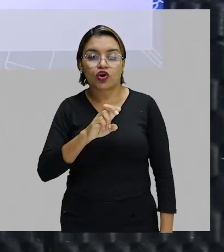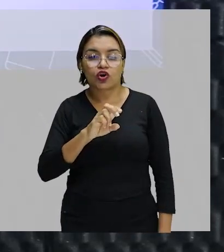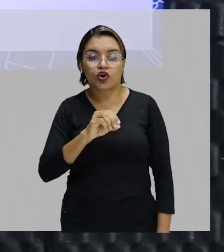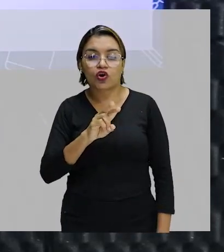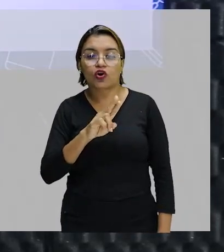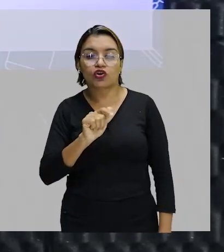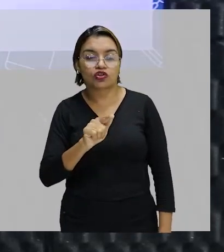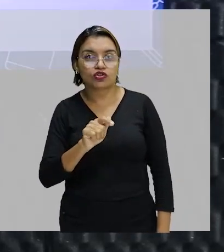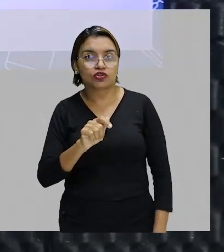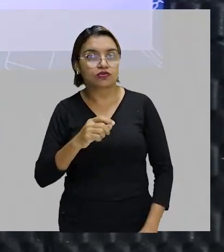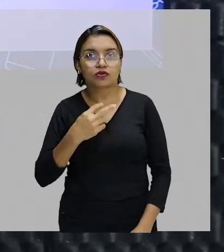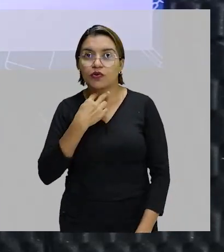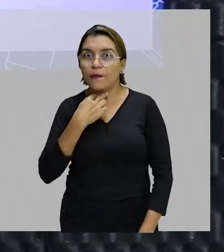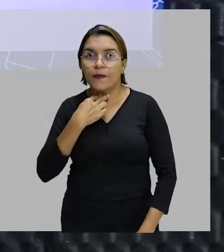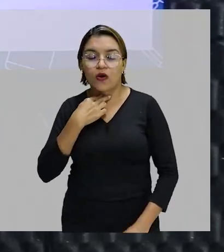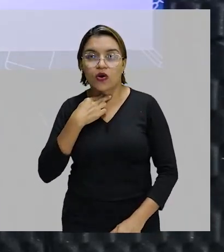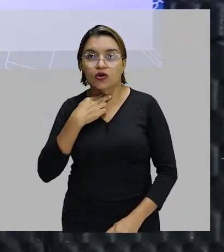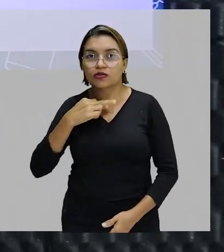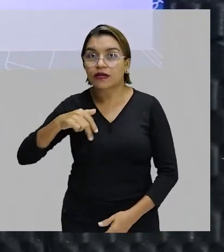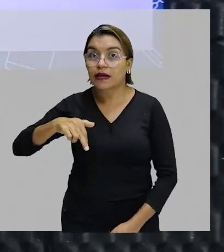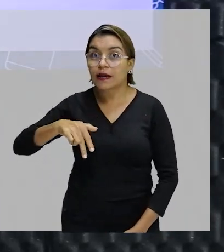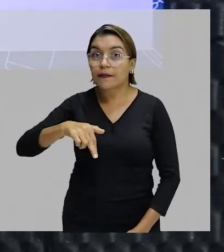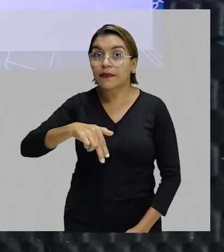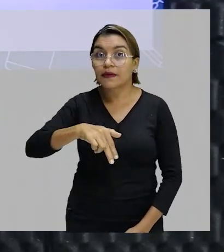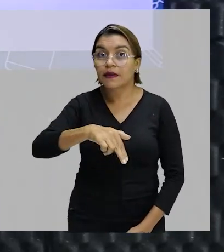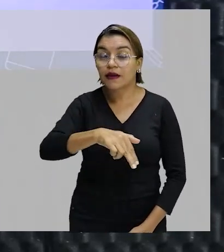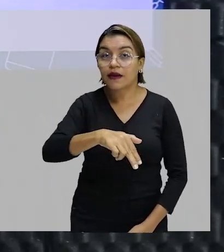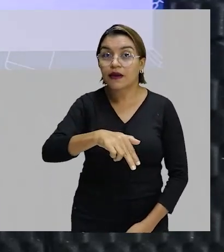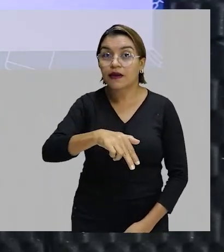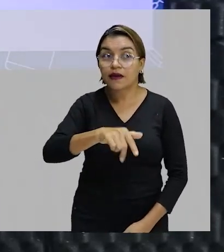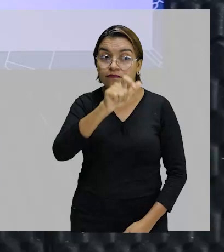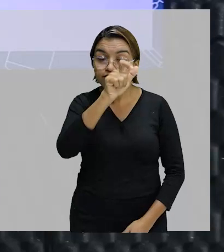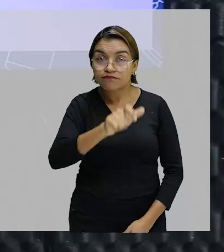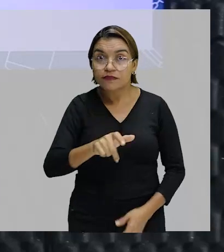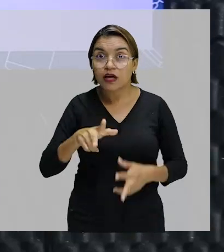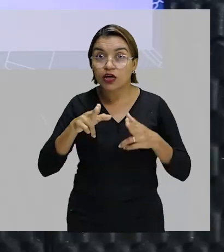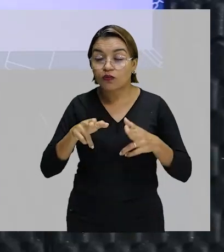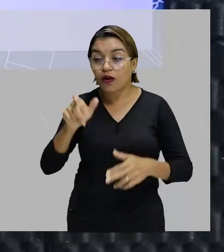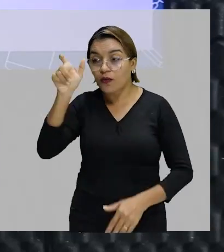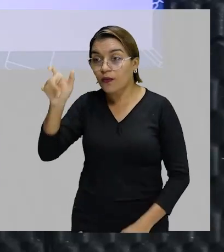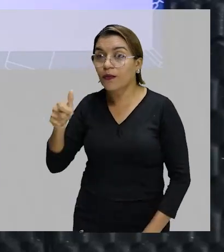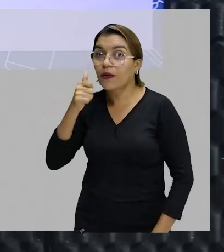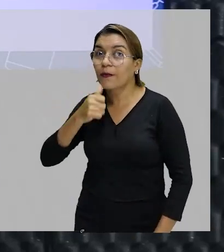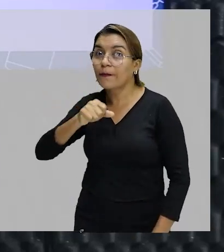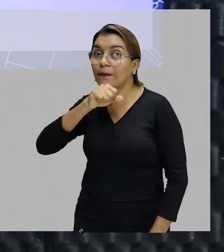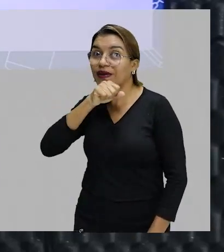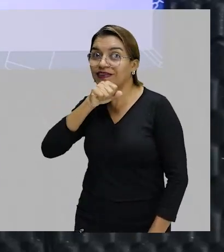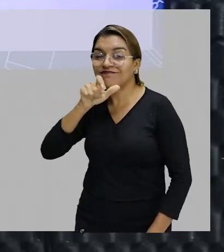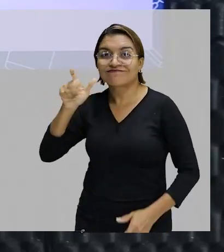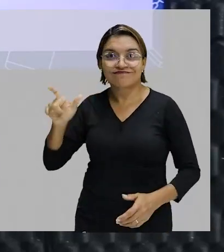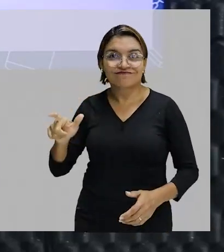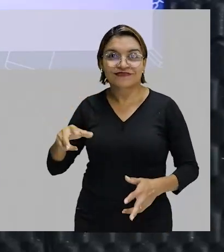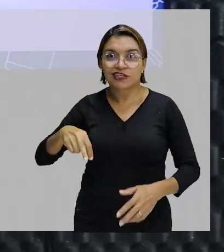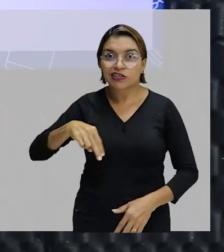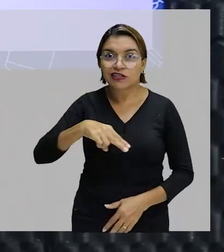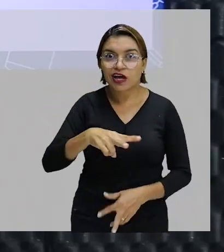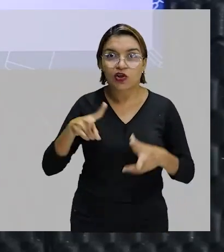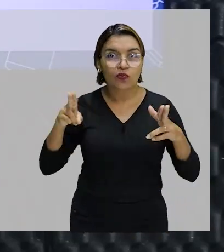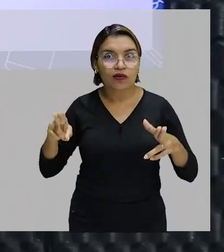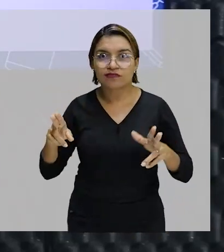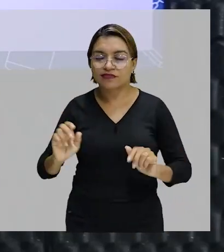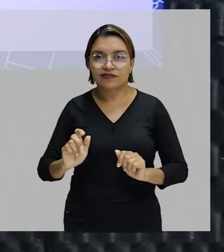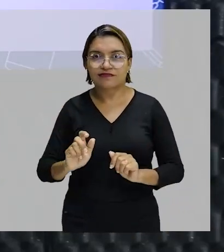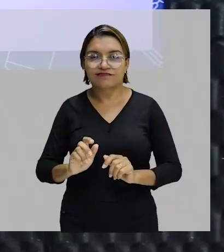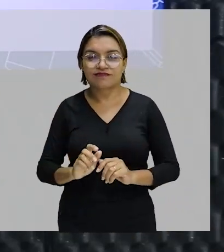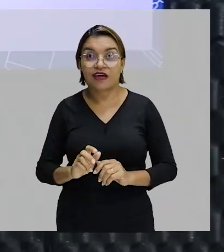nesse caso, eu tenho um comparativo de igualdade. Eu estou comparando a capacidade dessas duas pessoas andarem e o quão